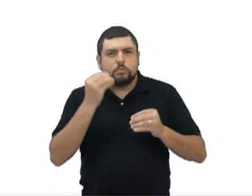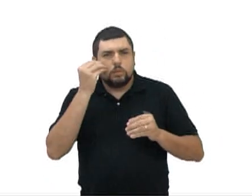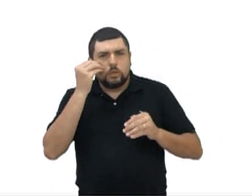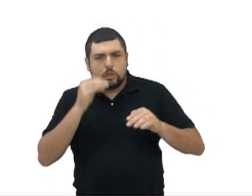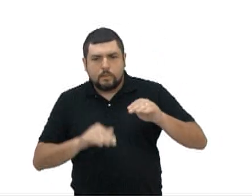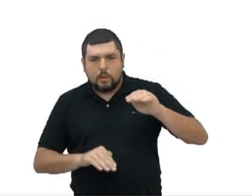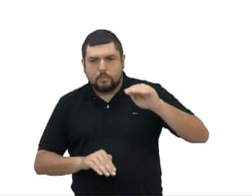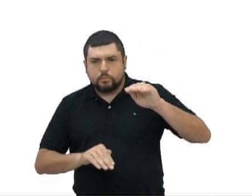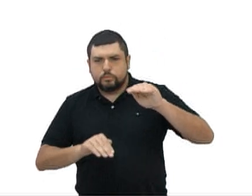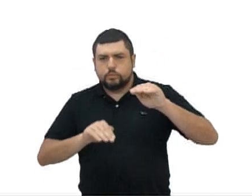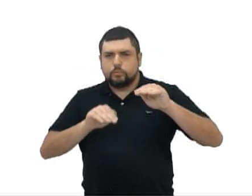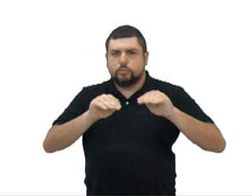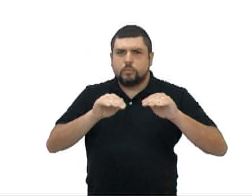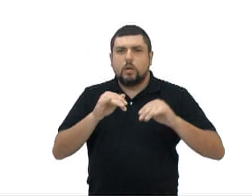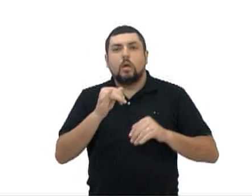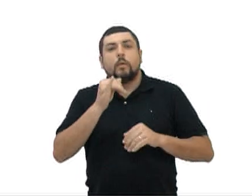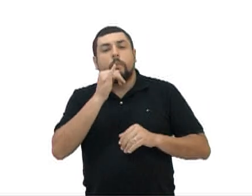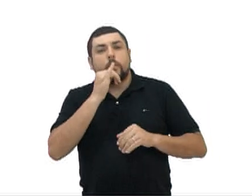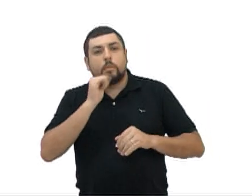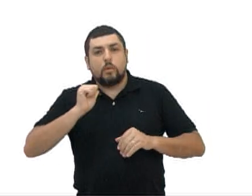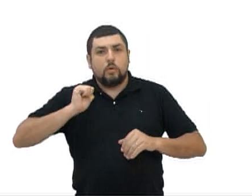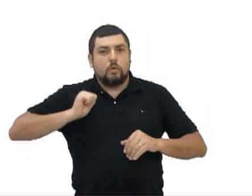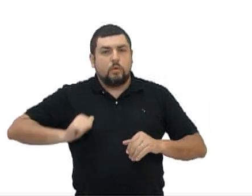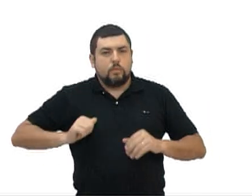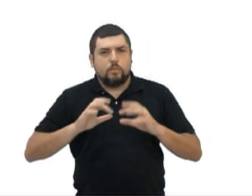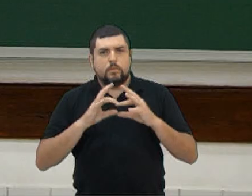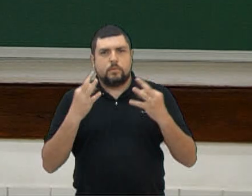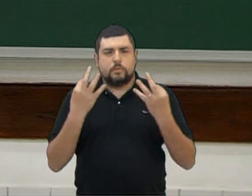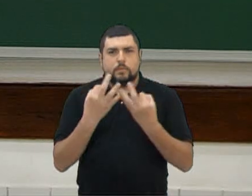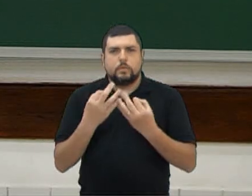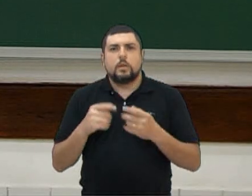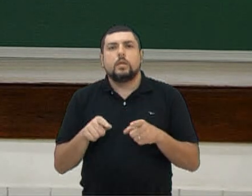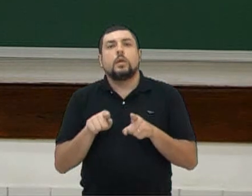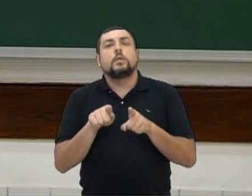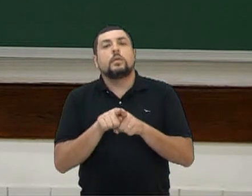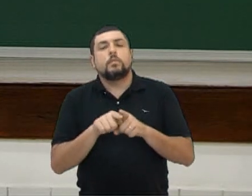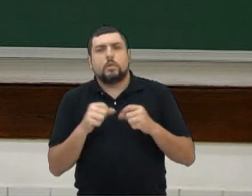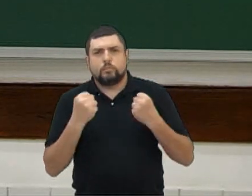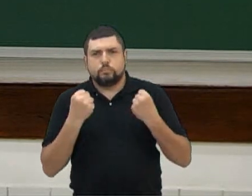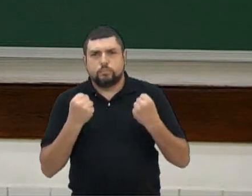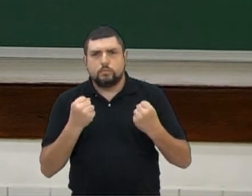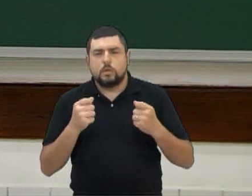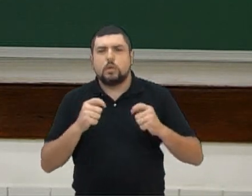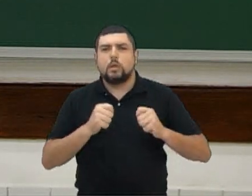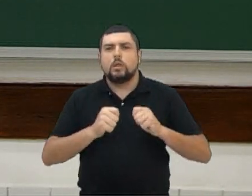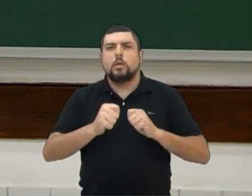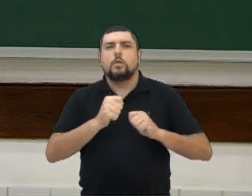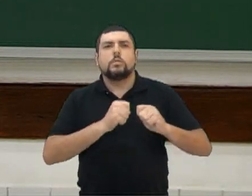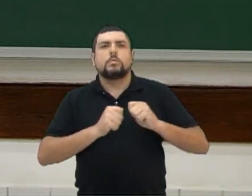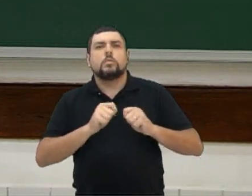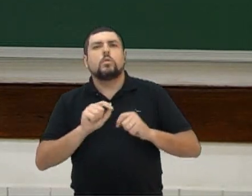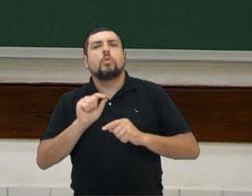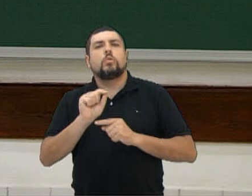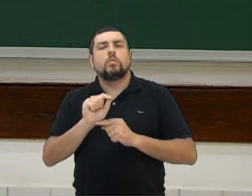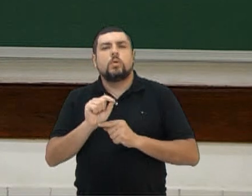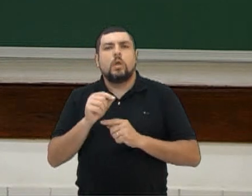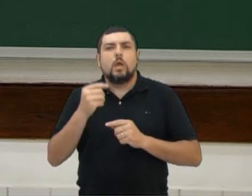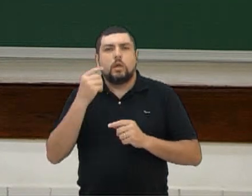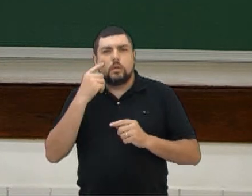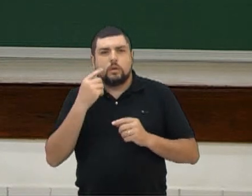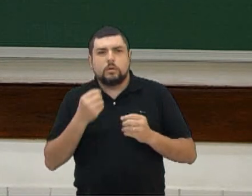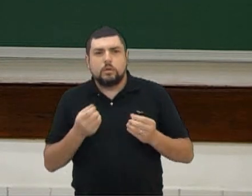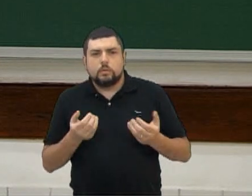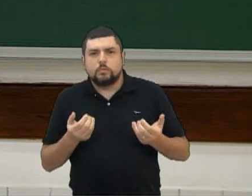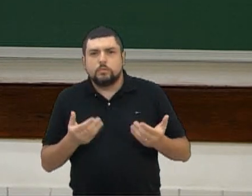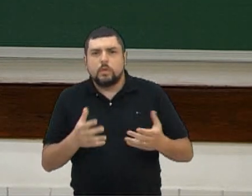exemplo desses programas é o Bolsa Família. Também há um fortalecimento da economia, no sentido de garantir o fortalecimento